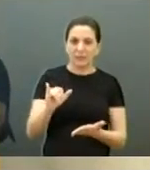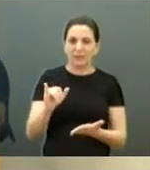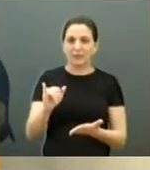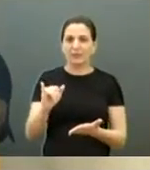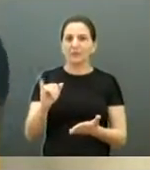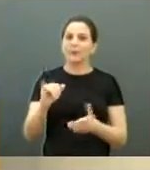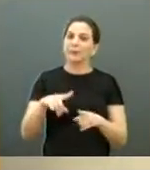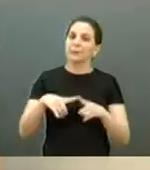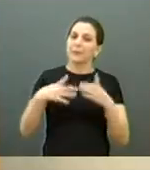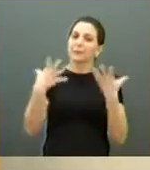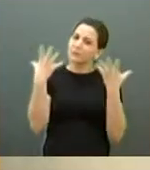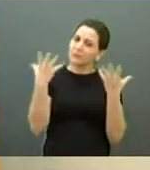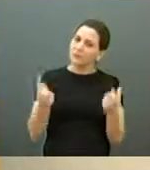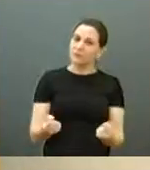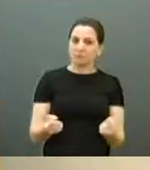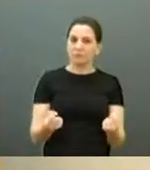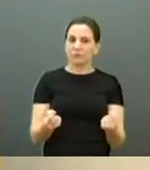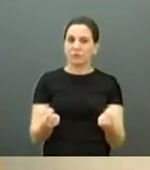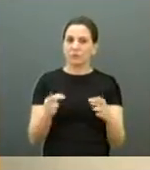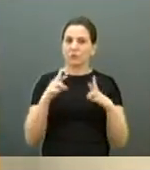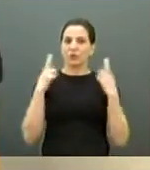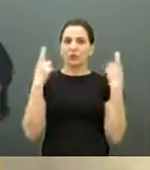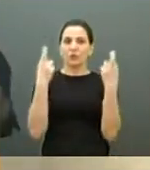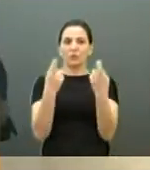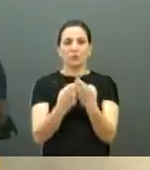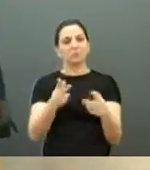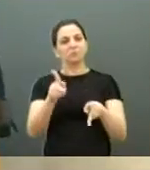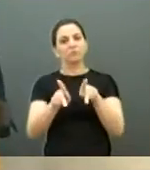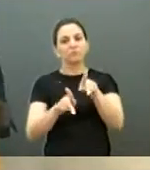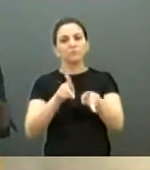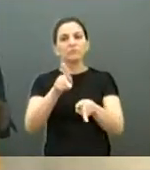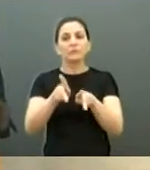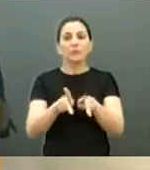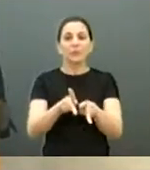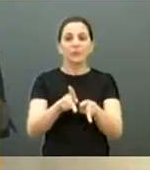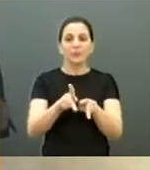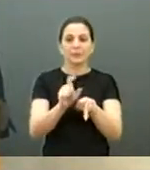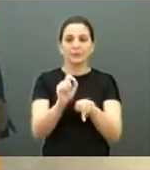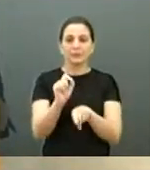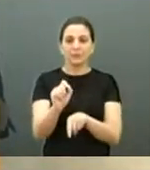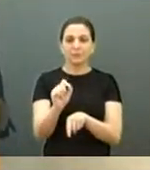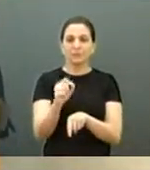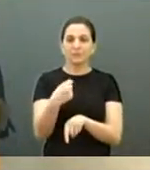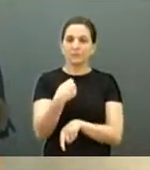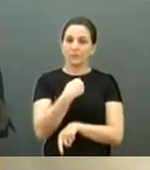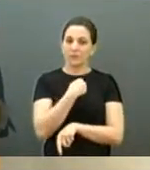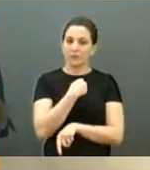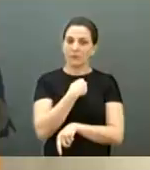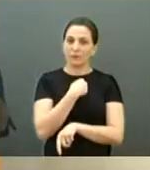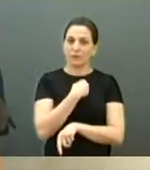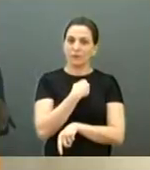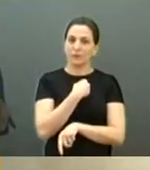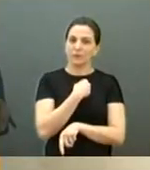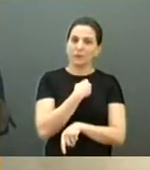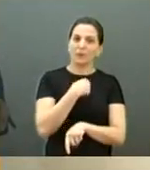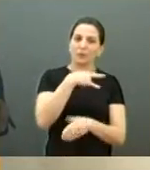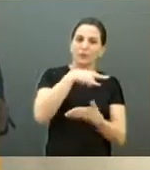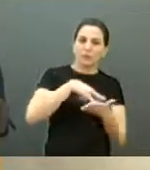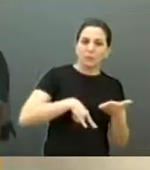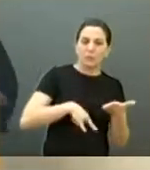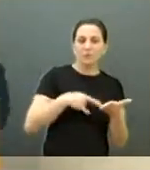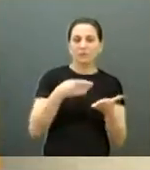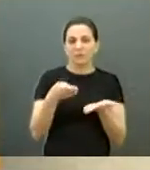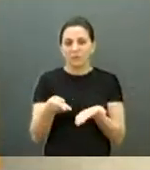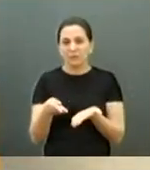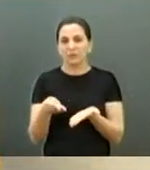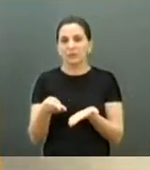eu sou a favor de fazer uma audiência pública também estou com requerimento vai passar na casa mas sou a favor também